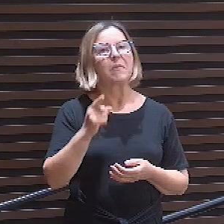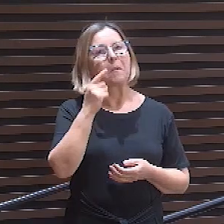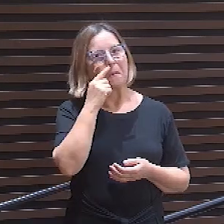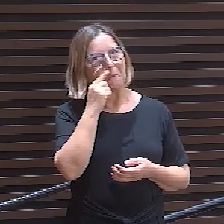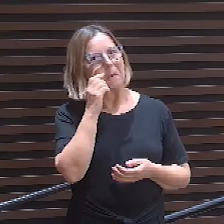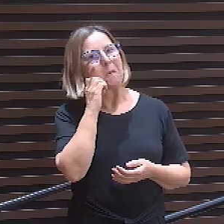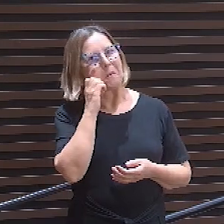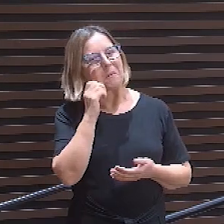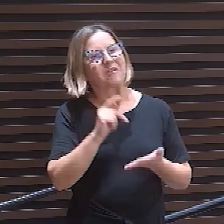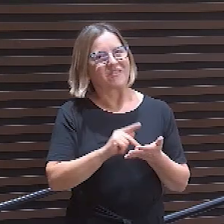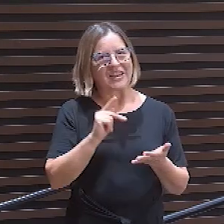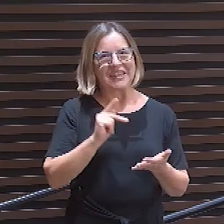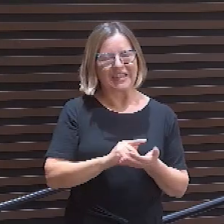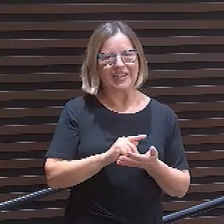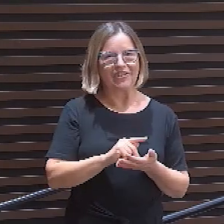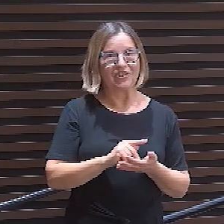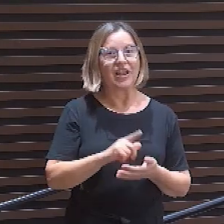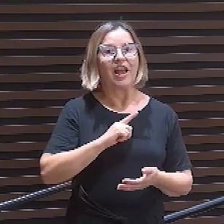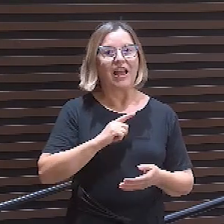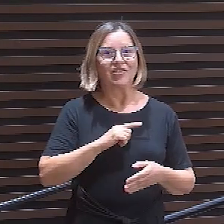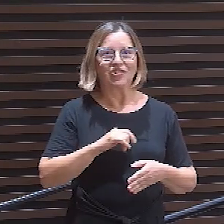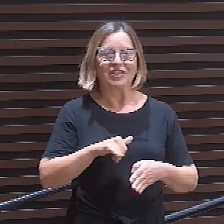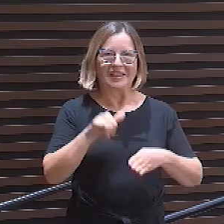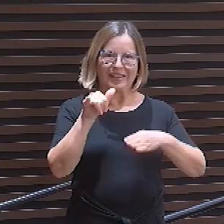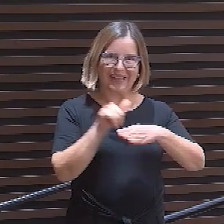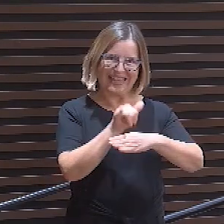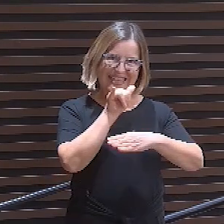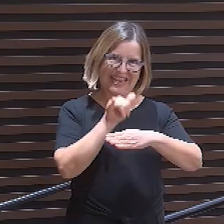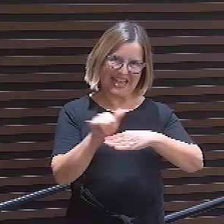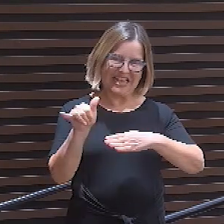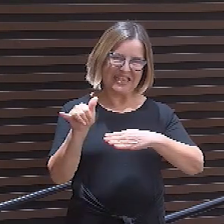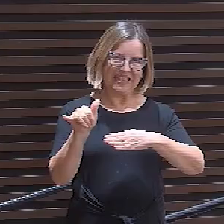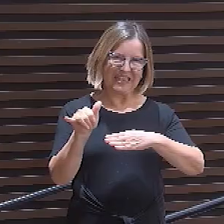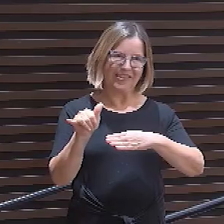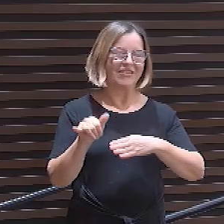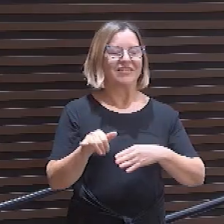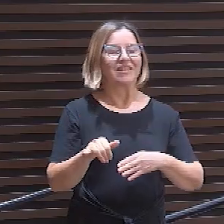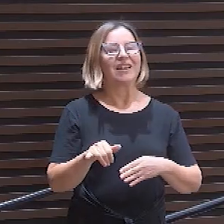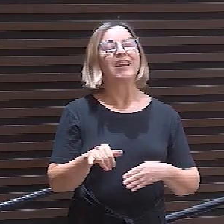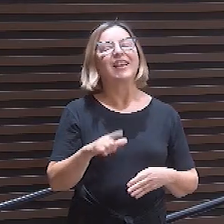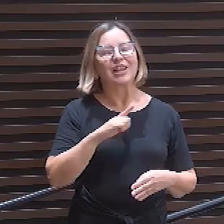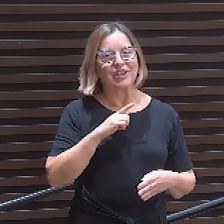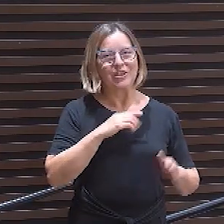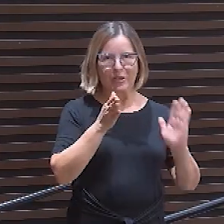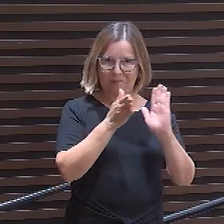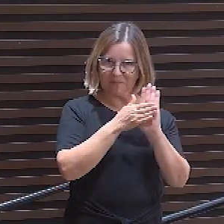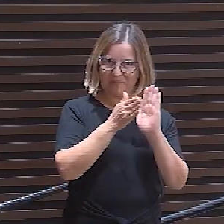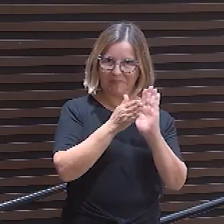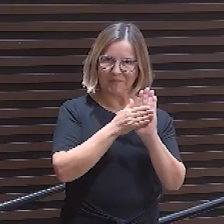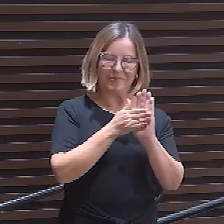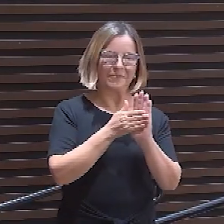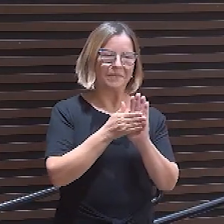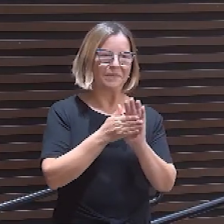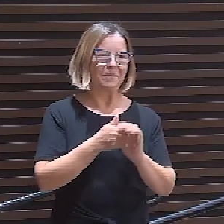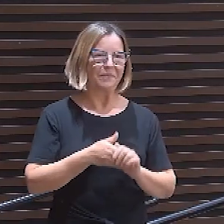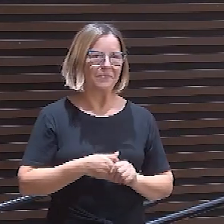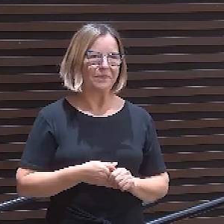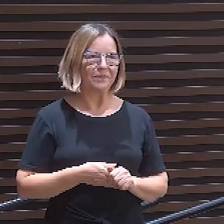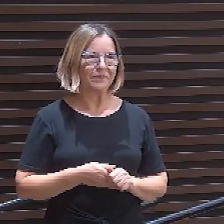Pais que tinham até estratégia, mas que tinham propósito.